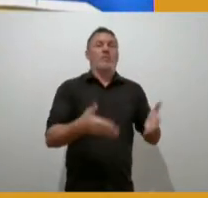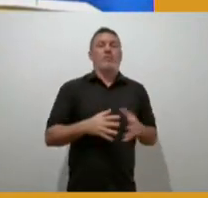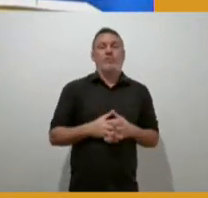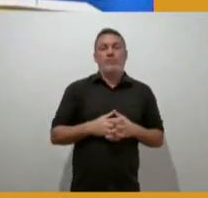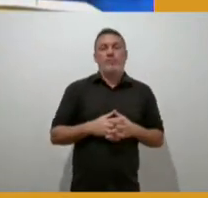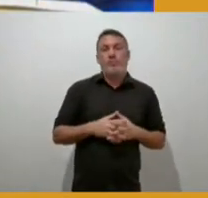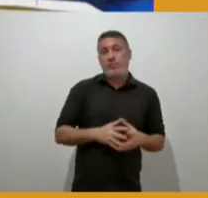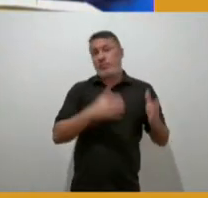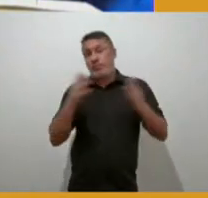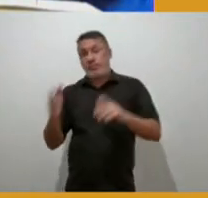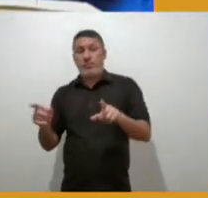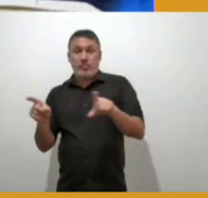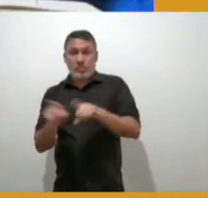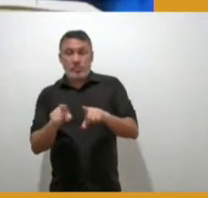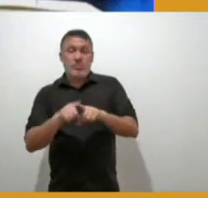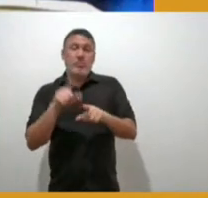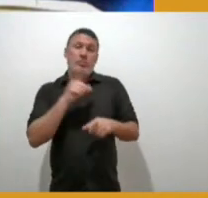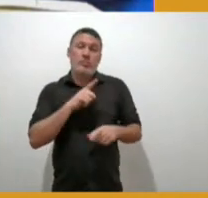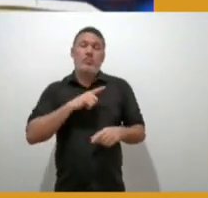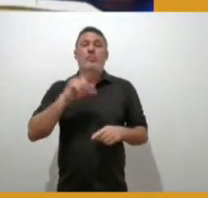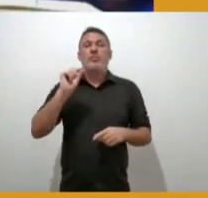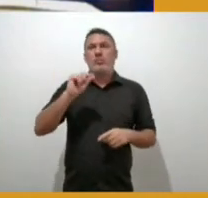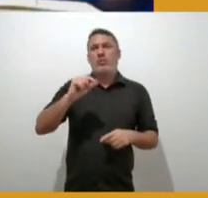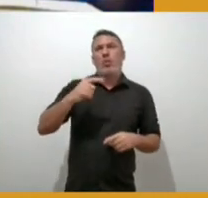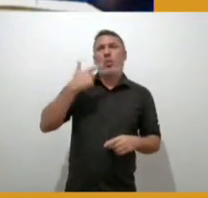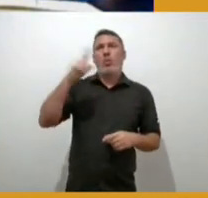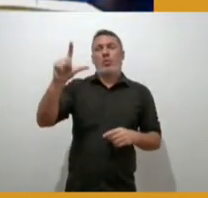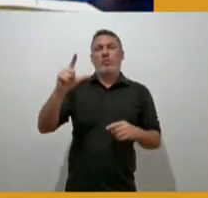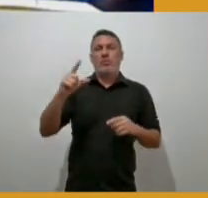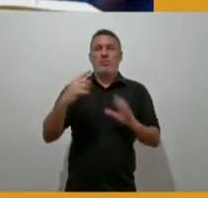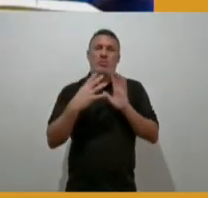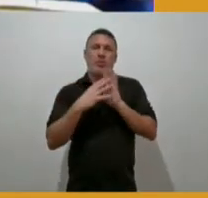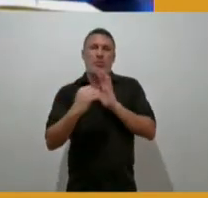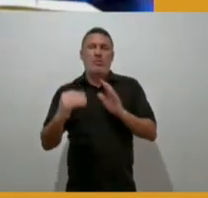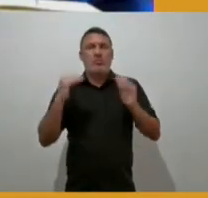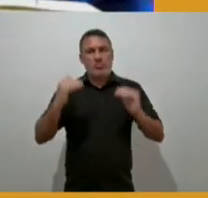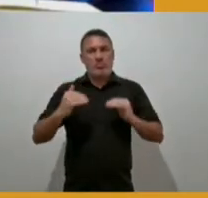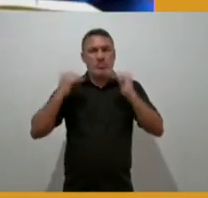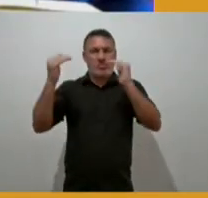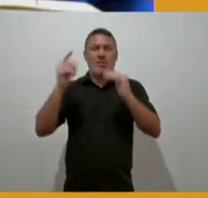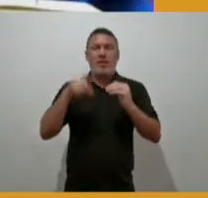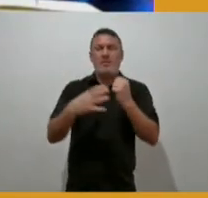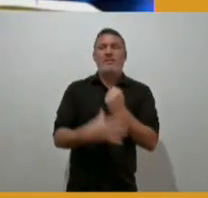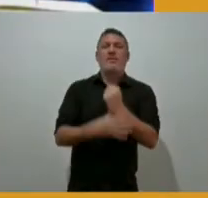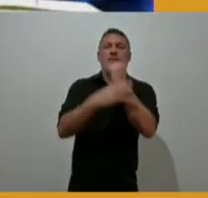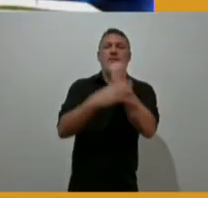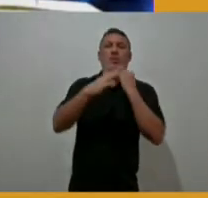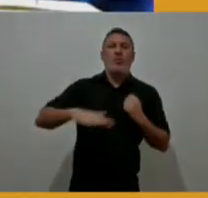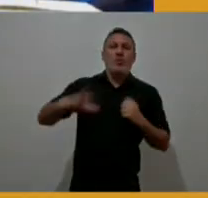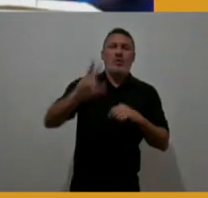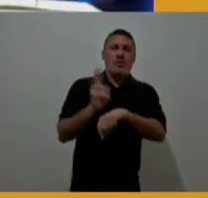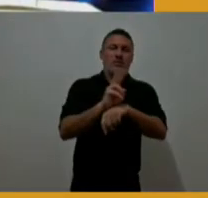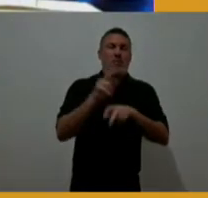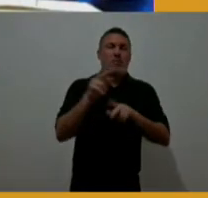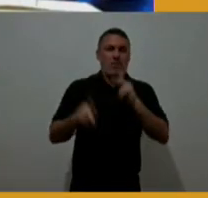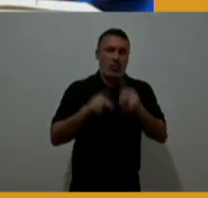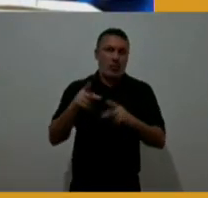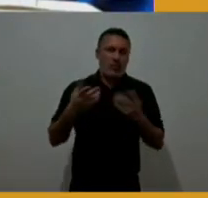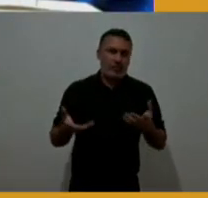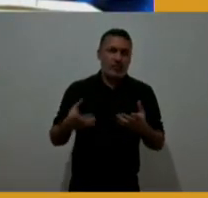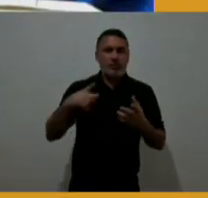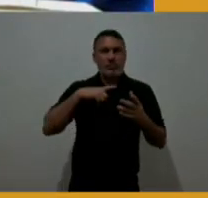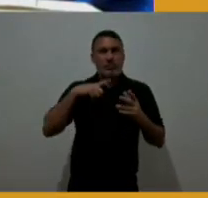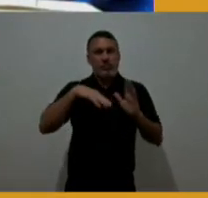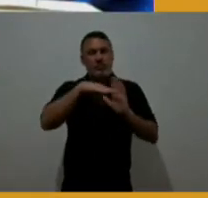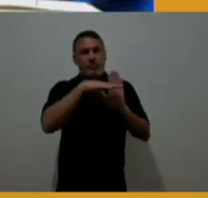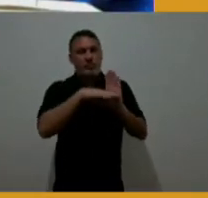aqui, tomamos uma outra medida, que é uma medida assim, que dá segurança à população capixaba e está dentro da nossa governança, que